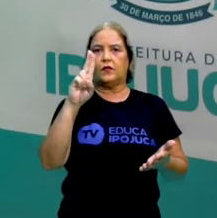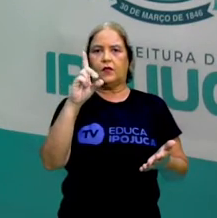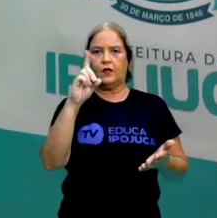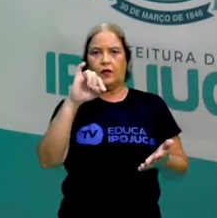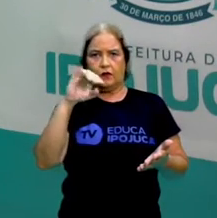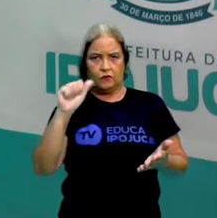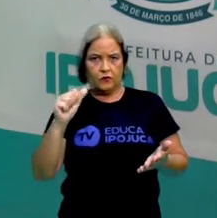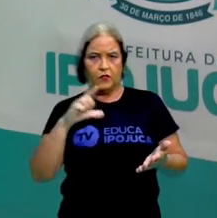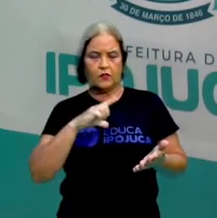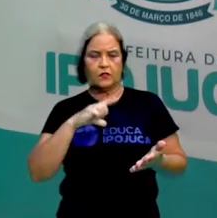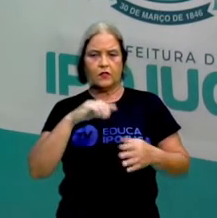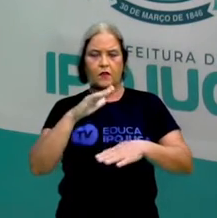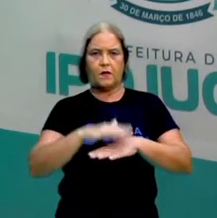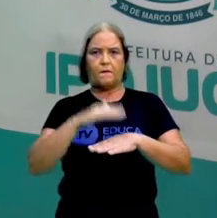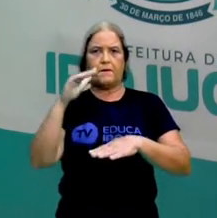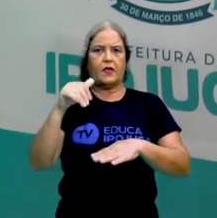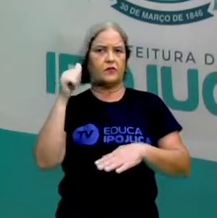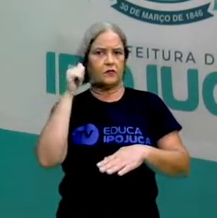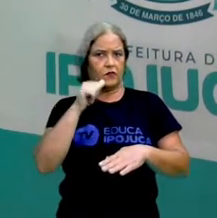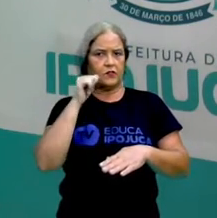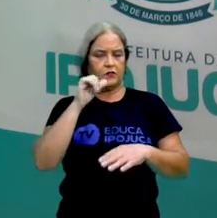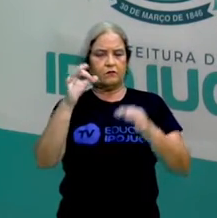vocês acertaram